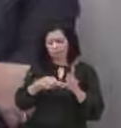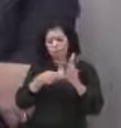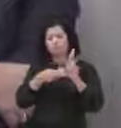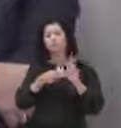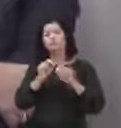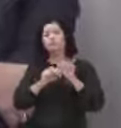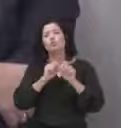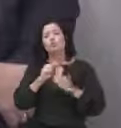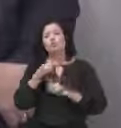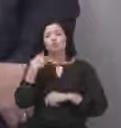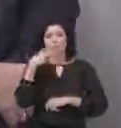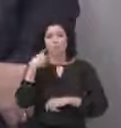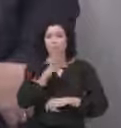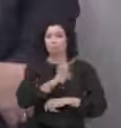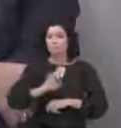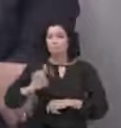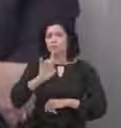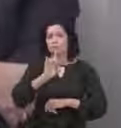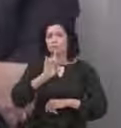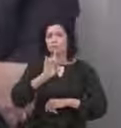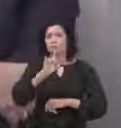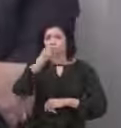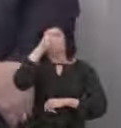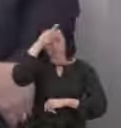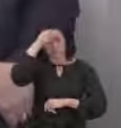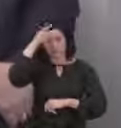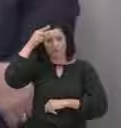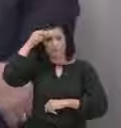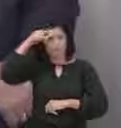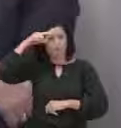tem o seu compromisso com a sociedade.